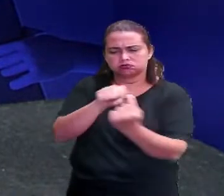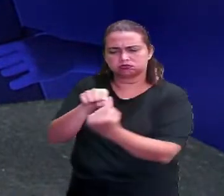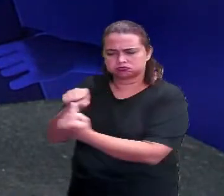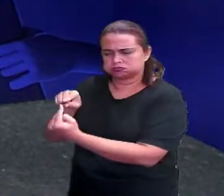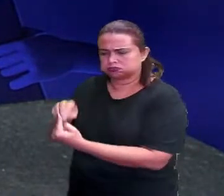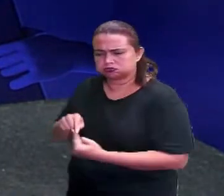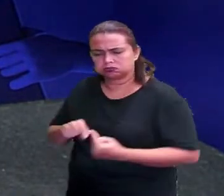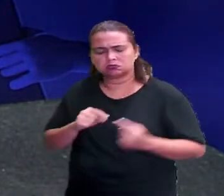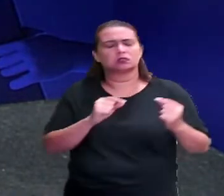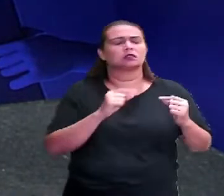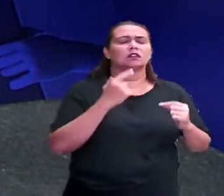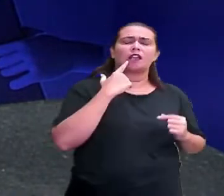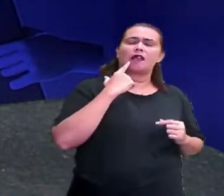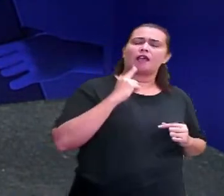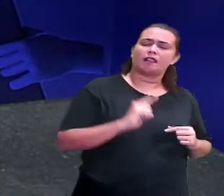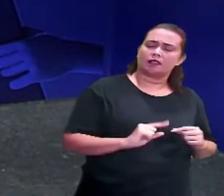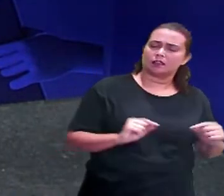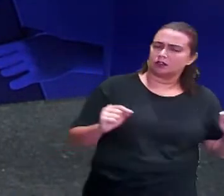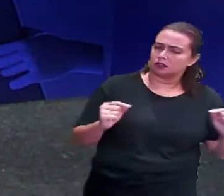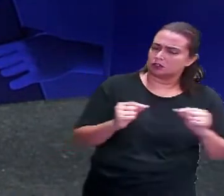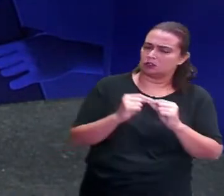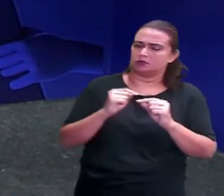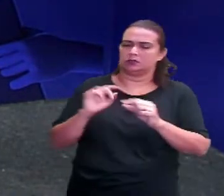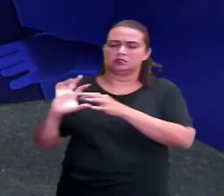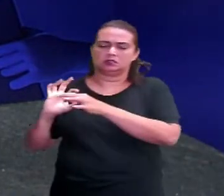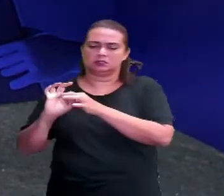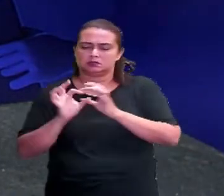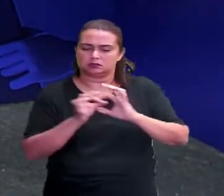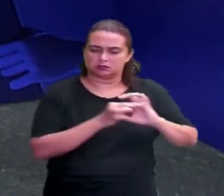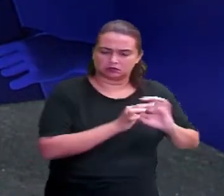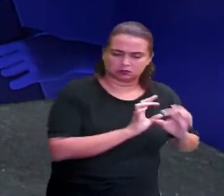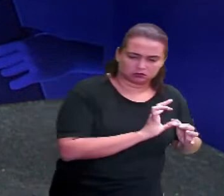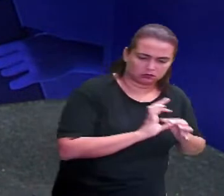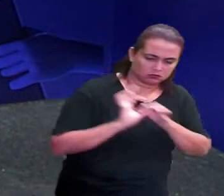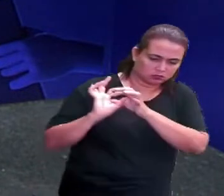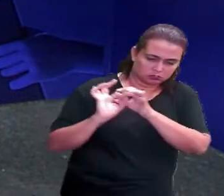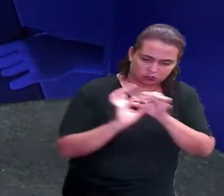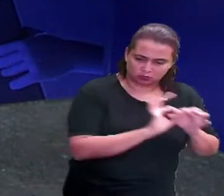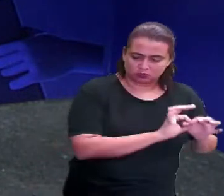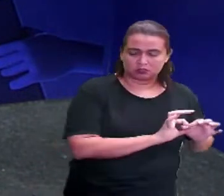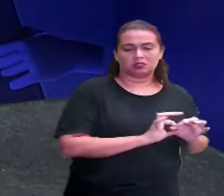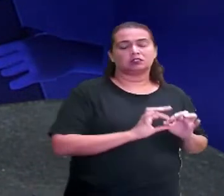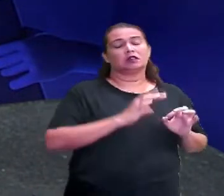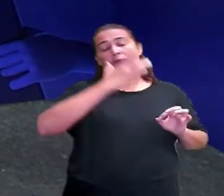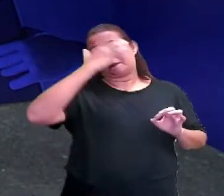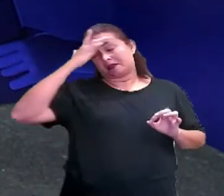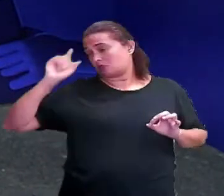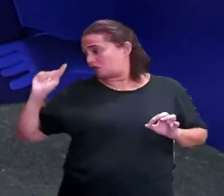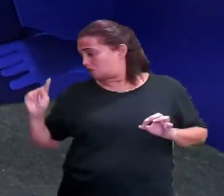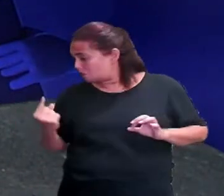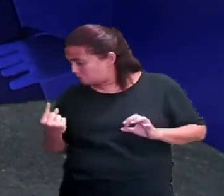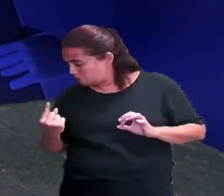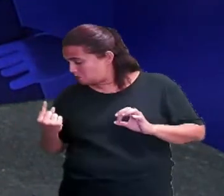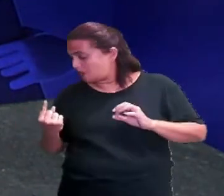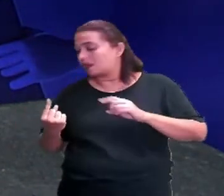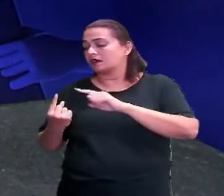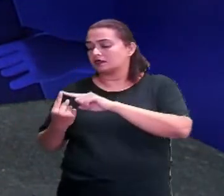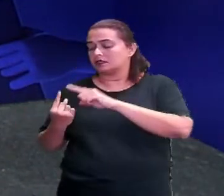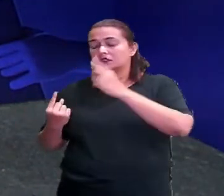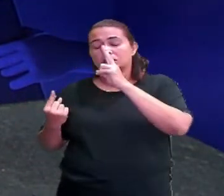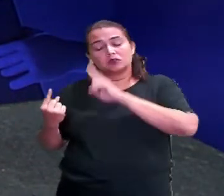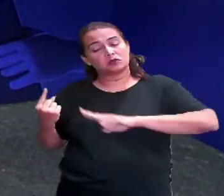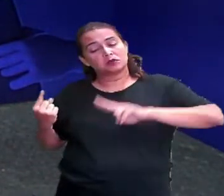língua será adequada ao contexto. Então, uma mesma pessoa irá usar a língua de variadas maneiras.